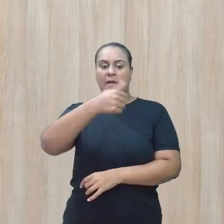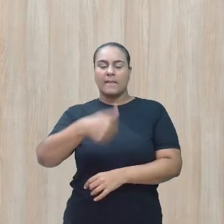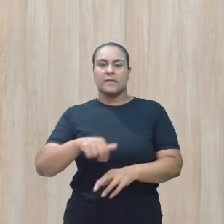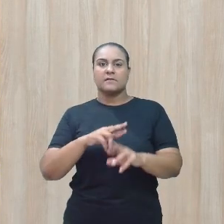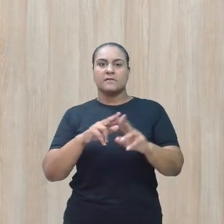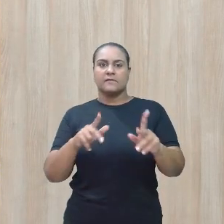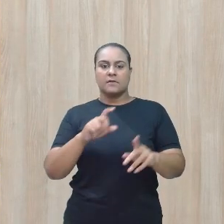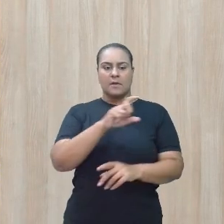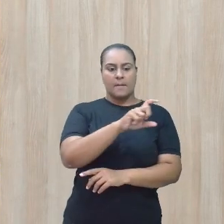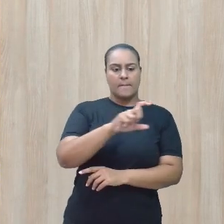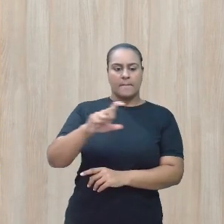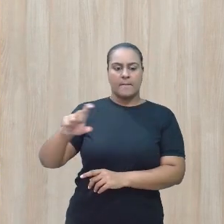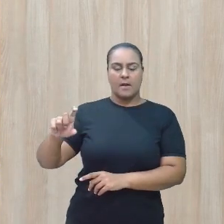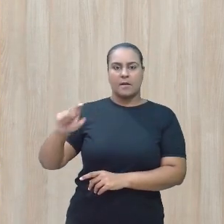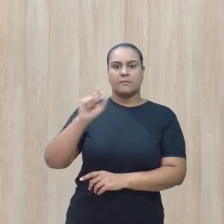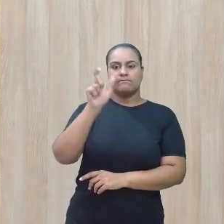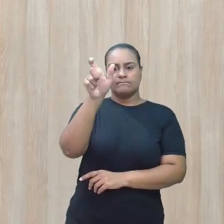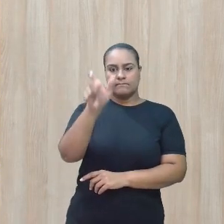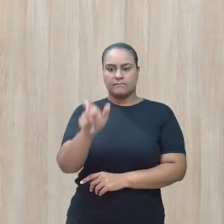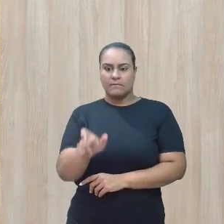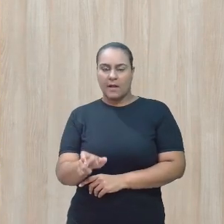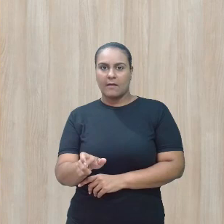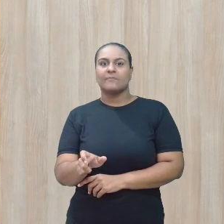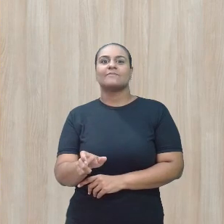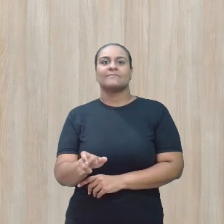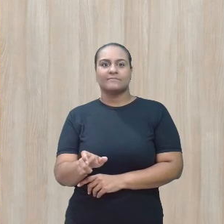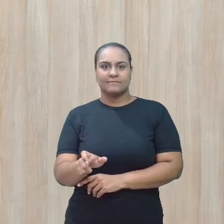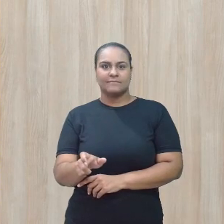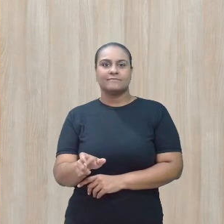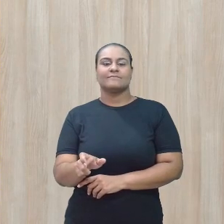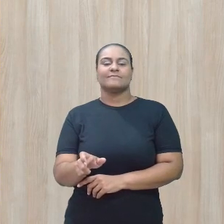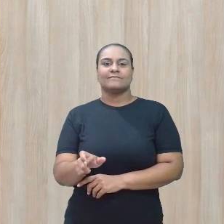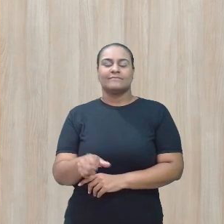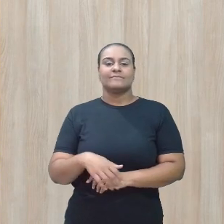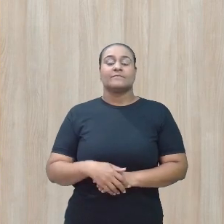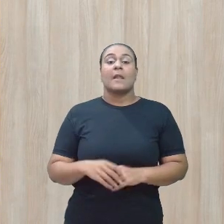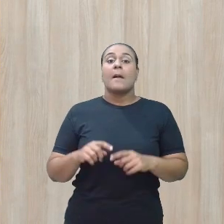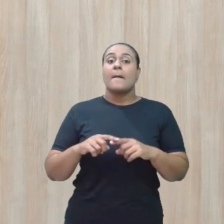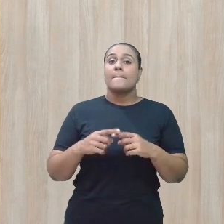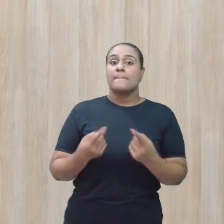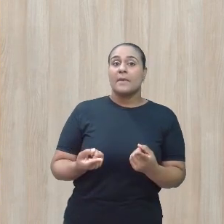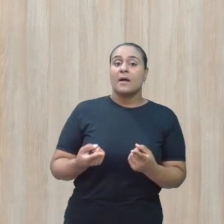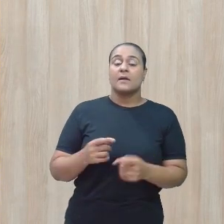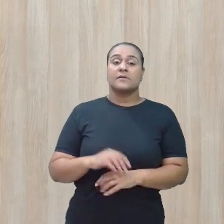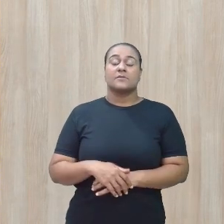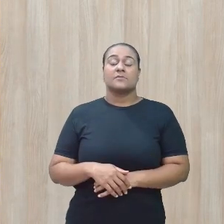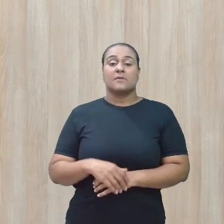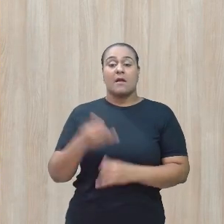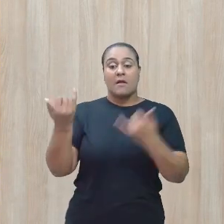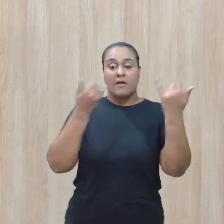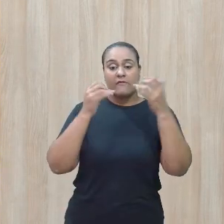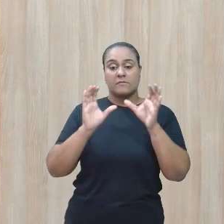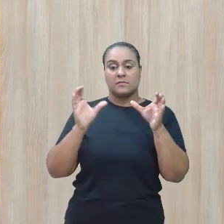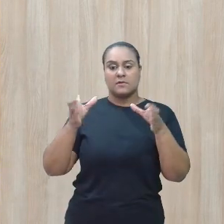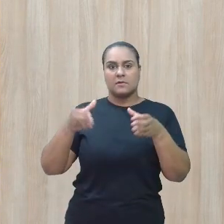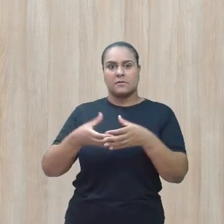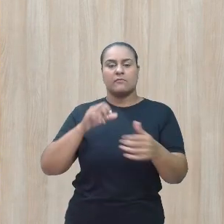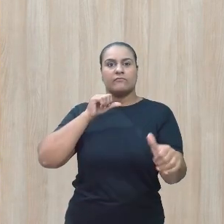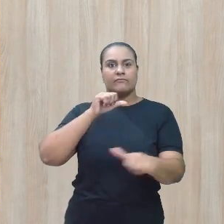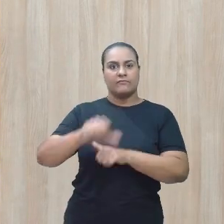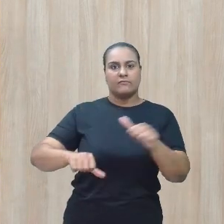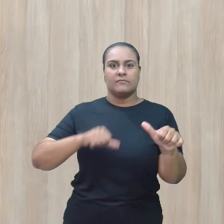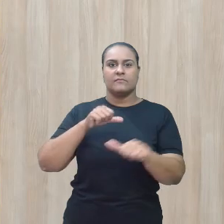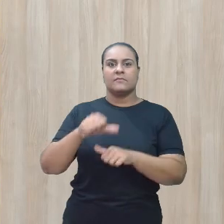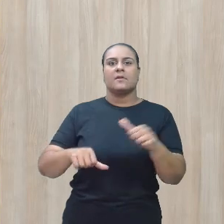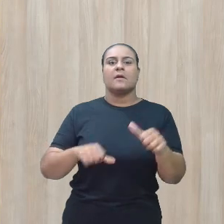coluna para outra, e isso faz com que a informação do gênero permaneça a mesma, mas a informação da turma ela está sendo